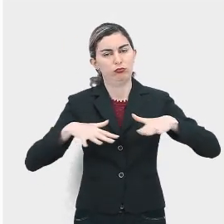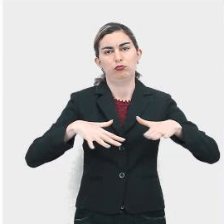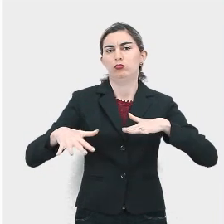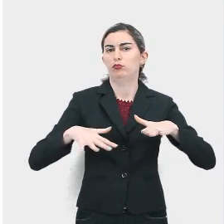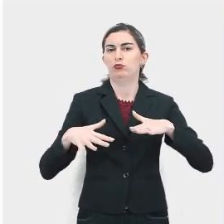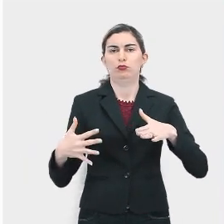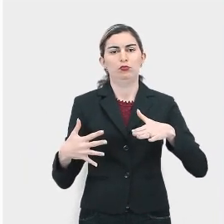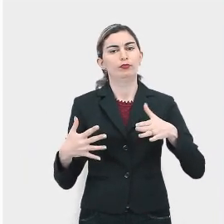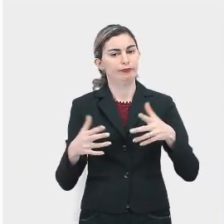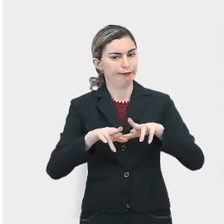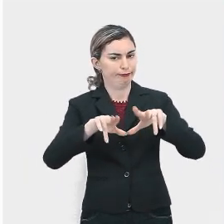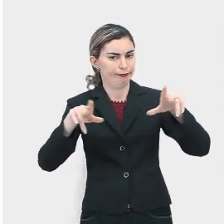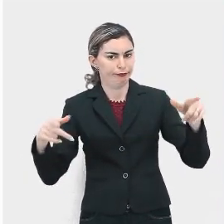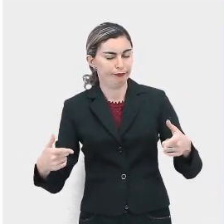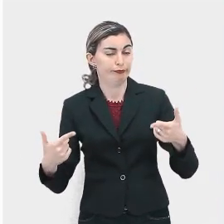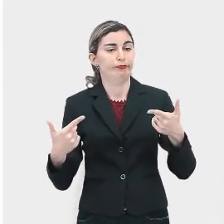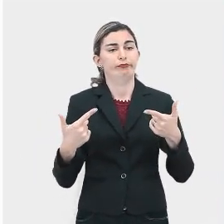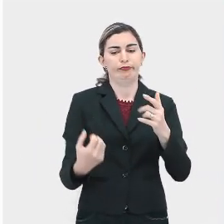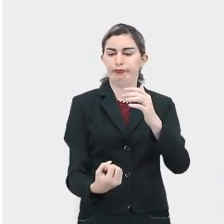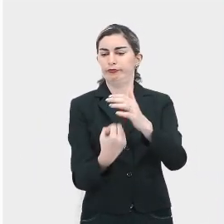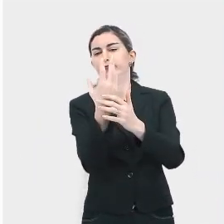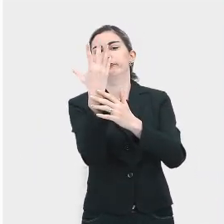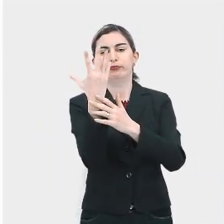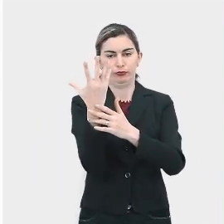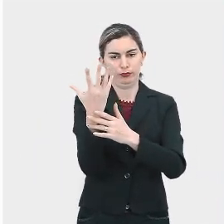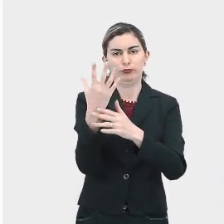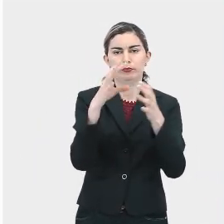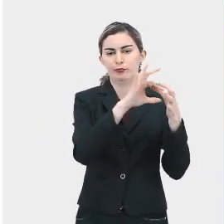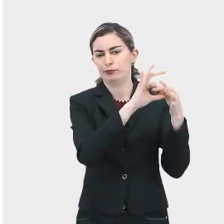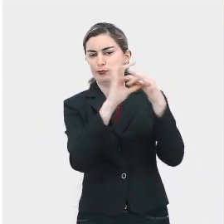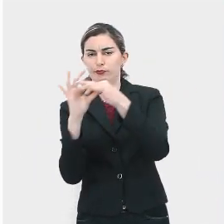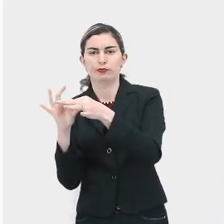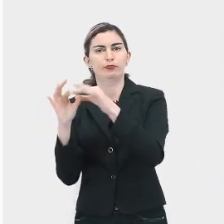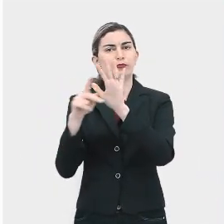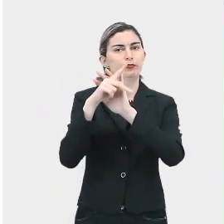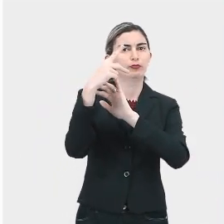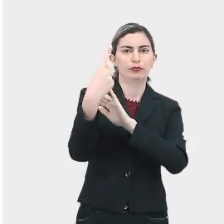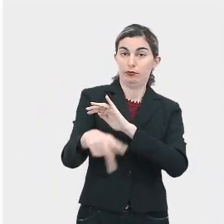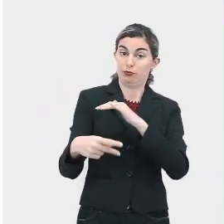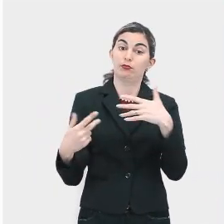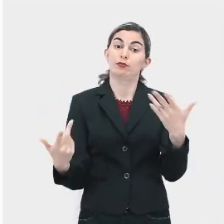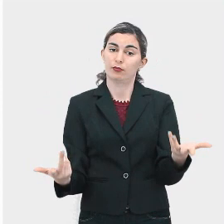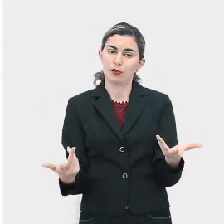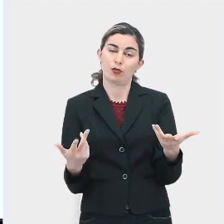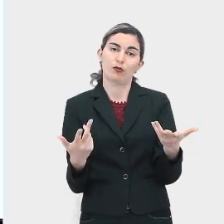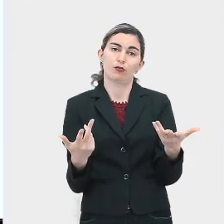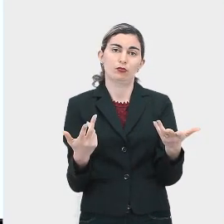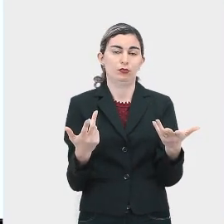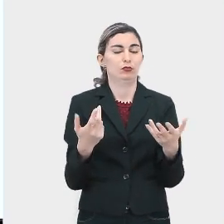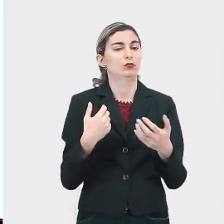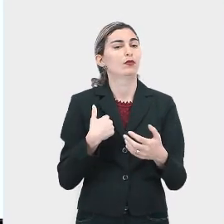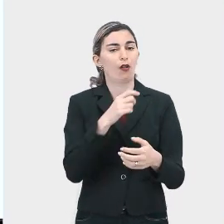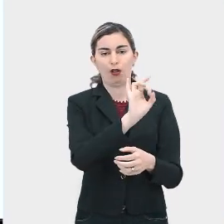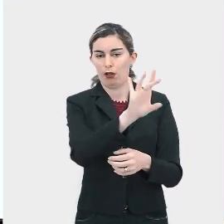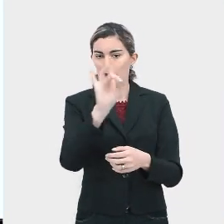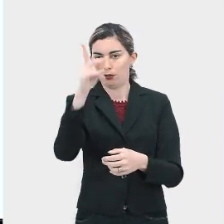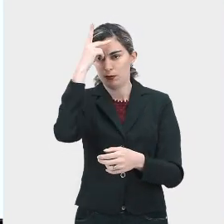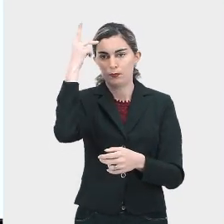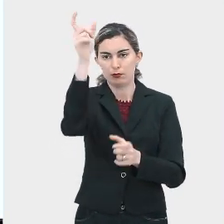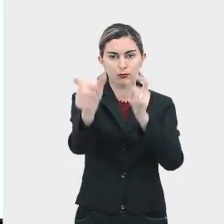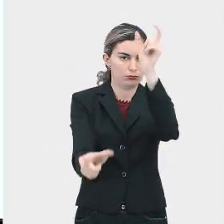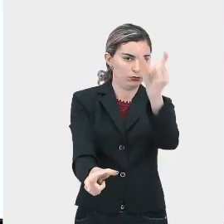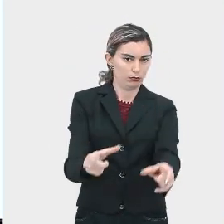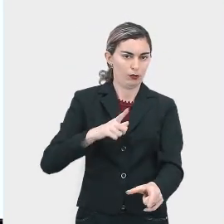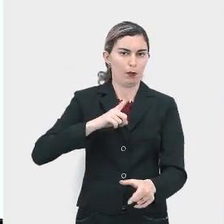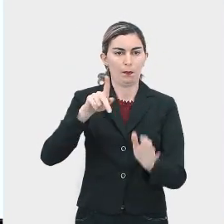uma cadência de movimentos e ritmos, criando uma harmonia própria. Ou seja, cada